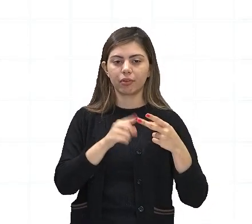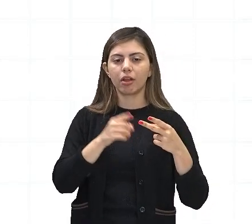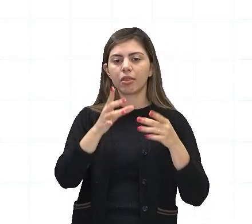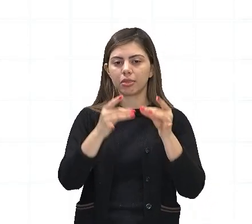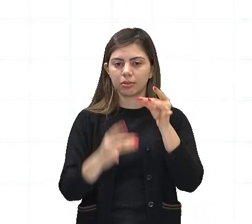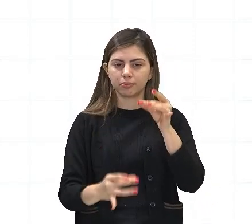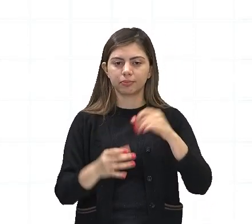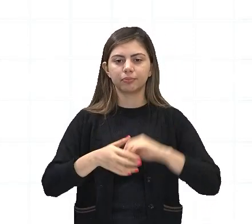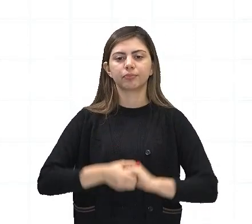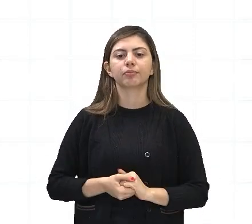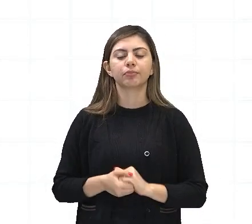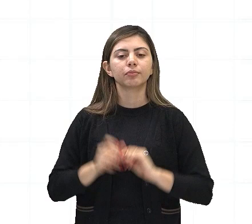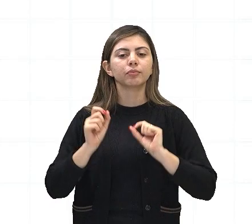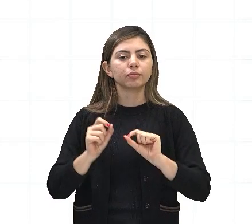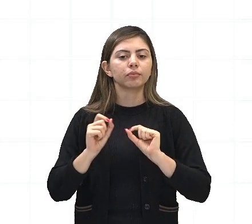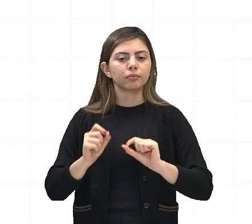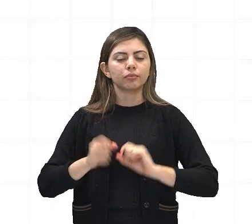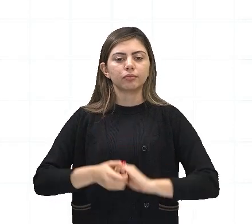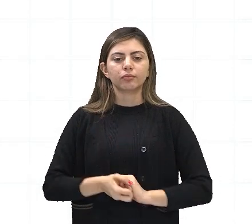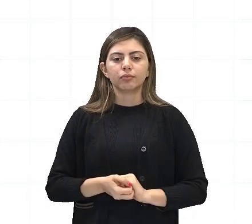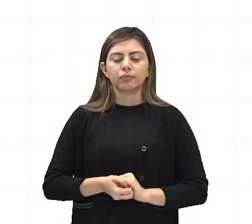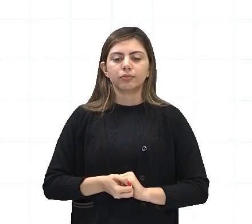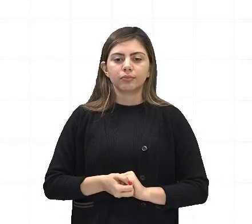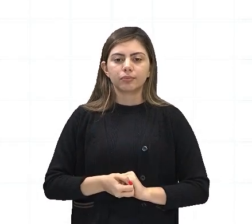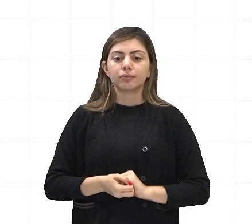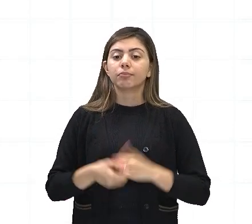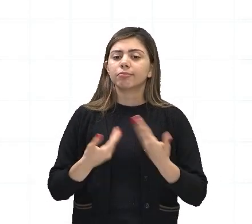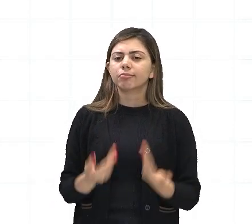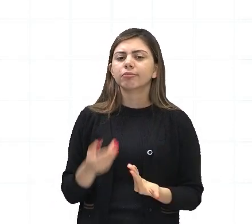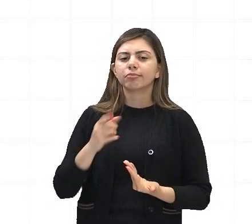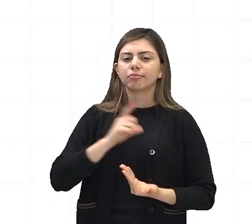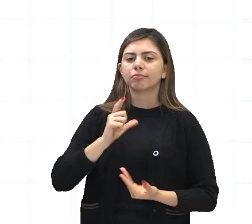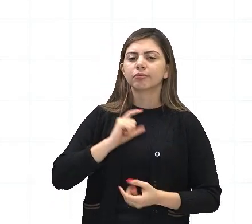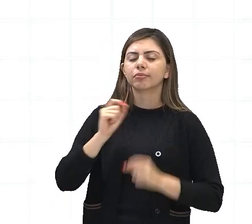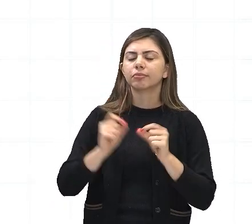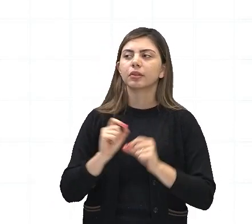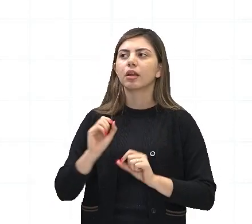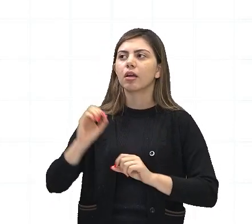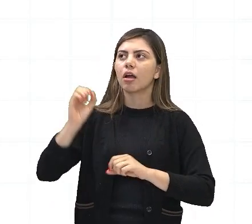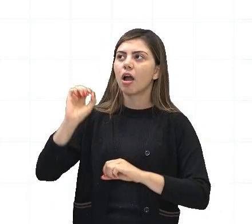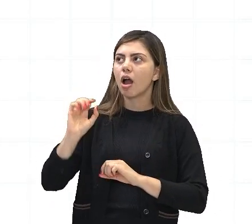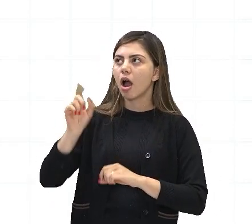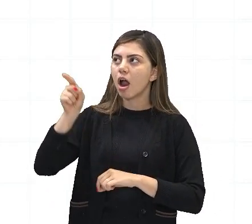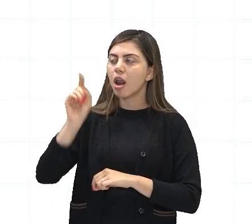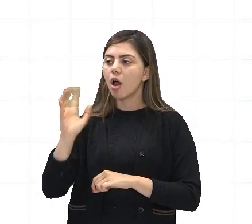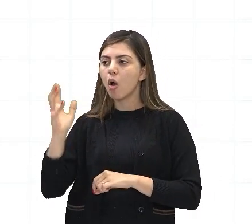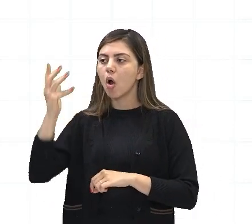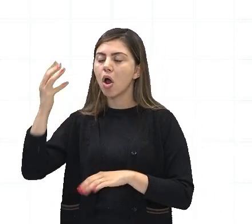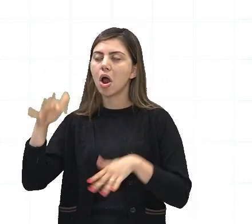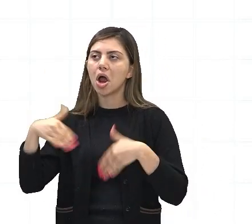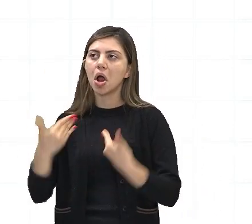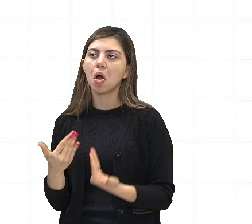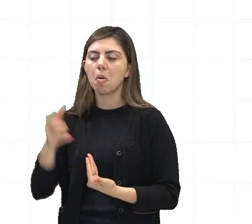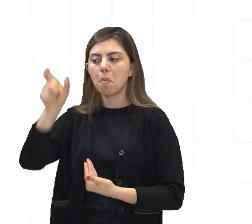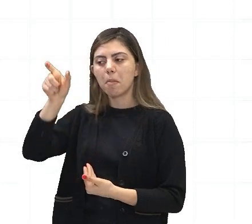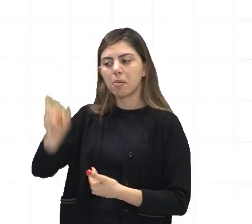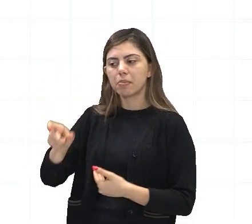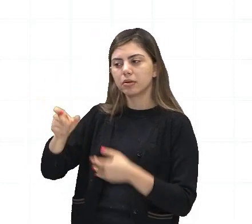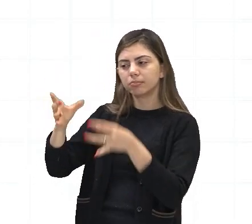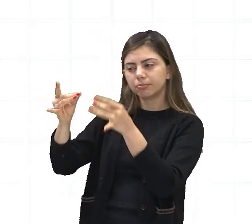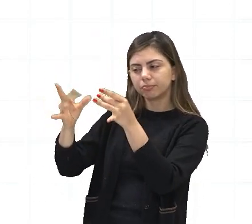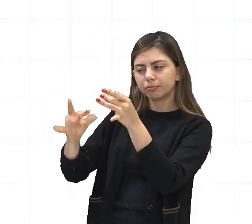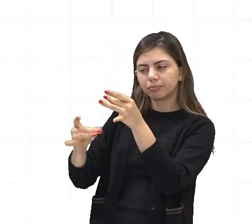tipo descritivo, o que ele faz? Ele descreve algo ou alguém, um objeto,